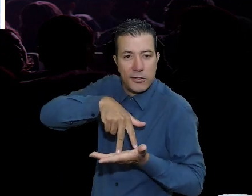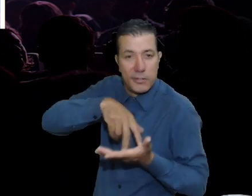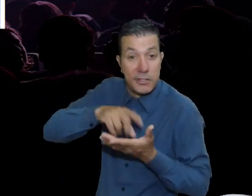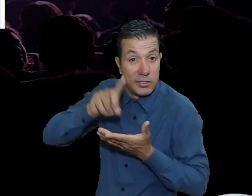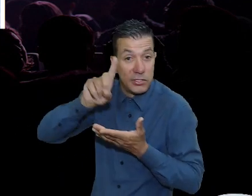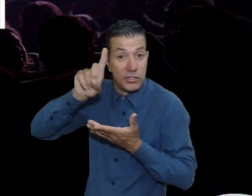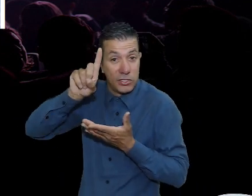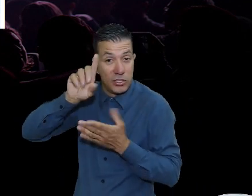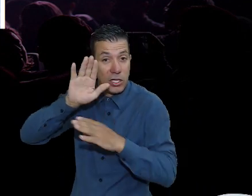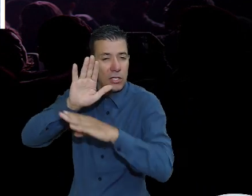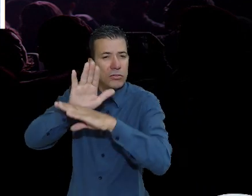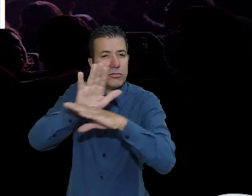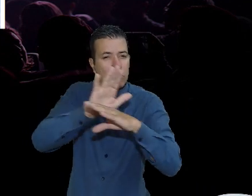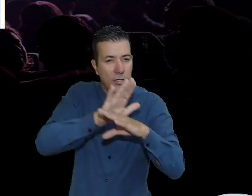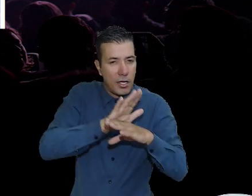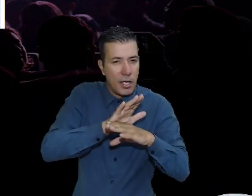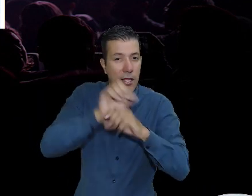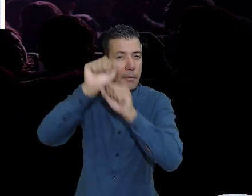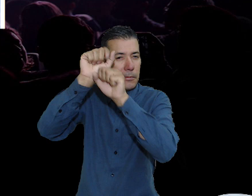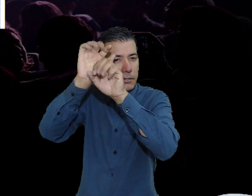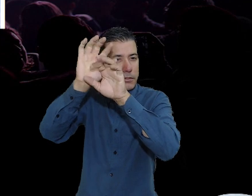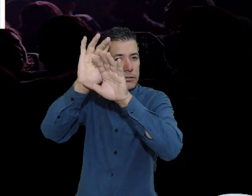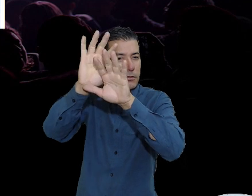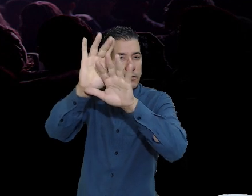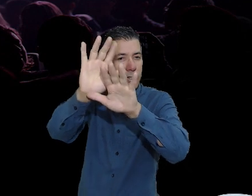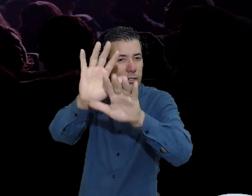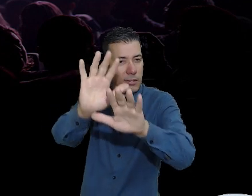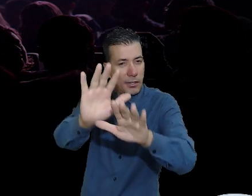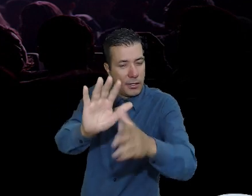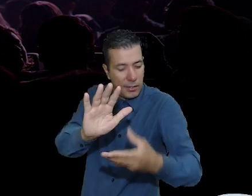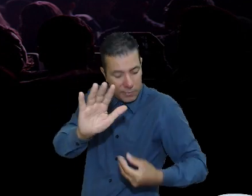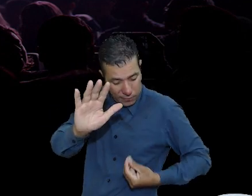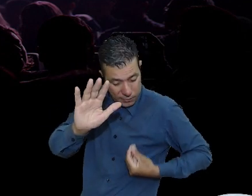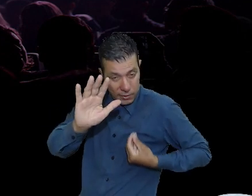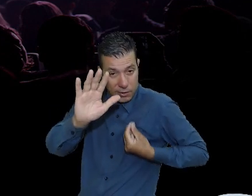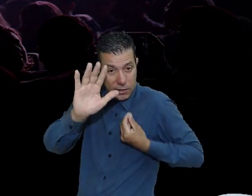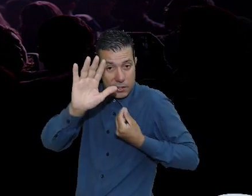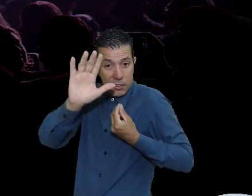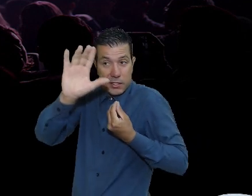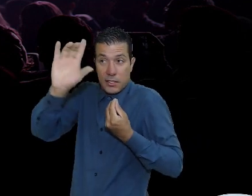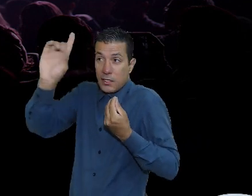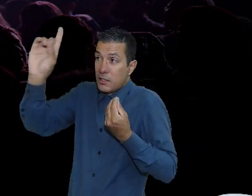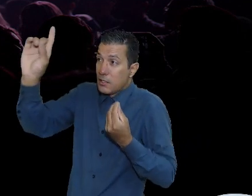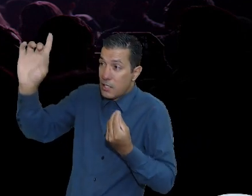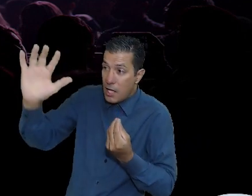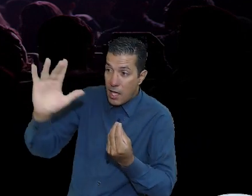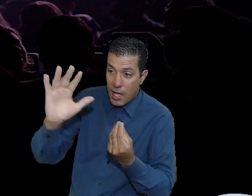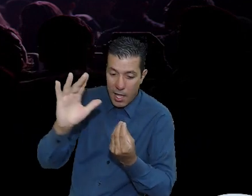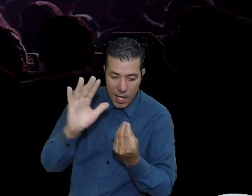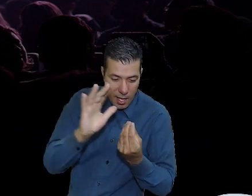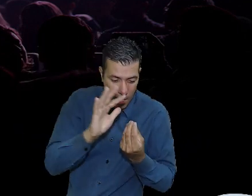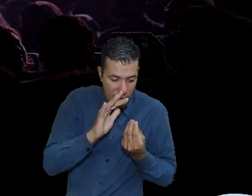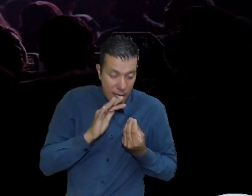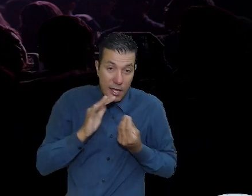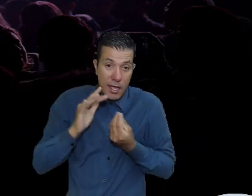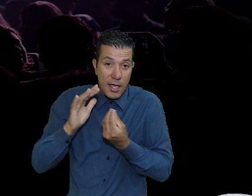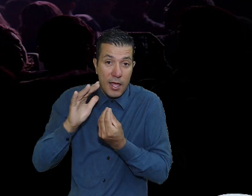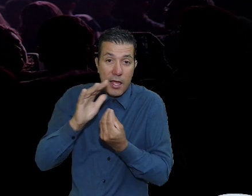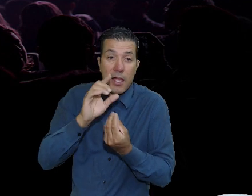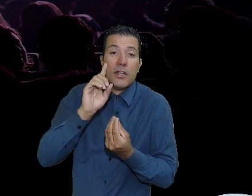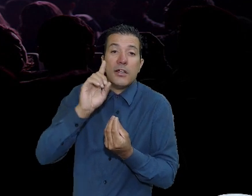Serei, te sustentarei com minha mão,